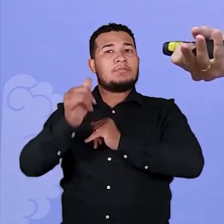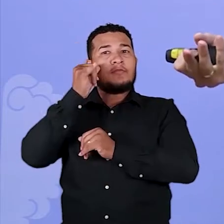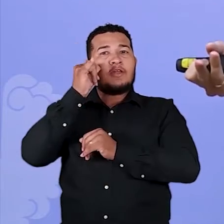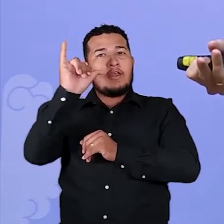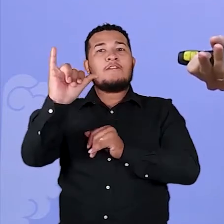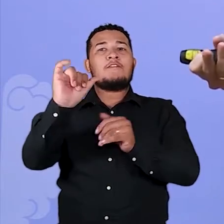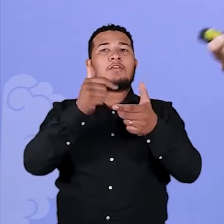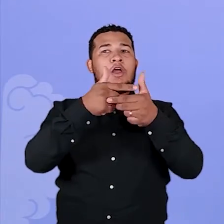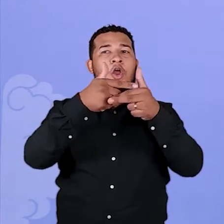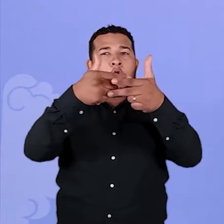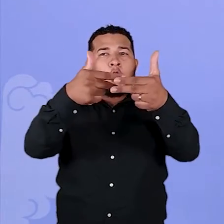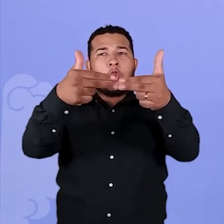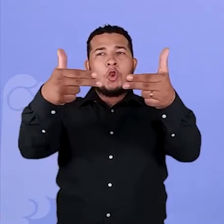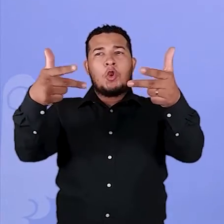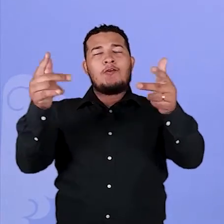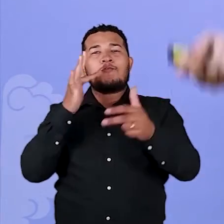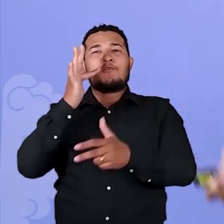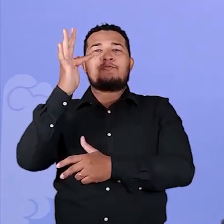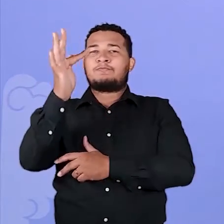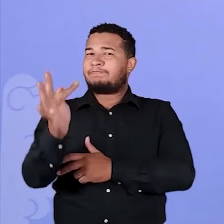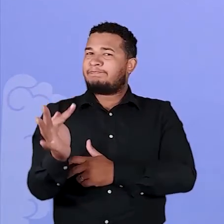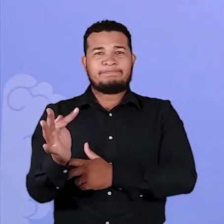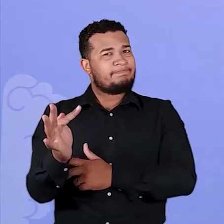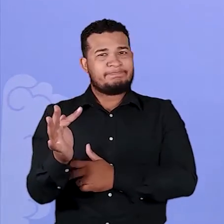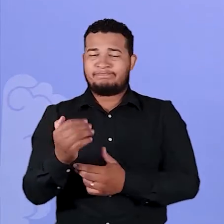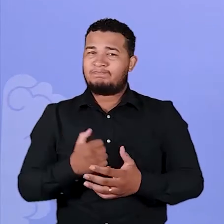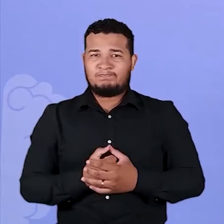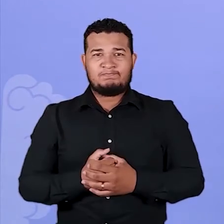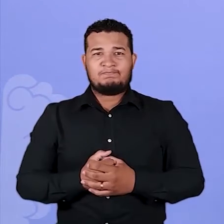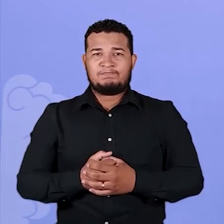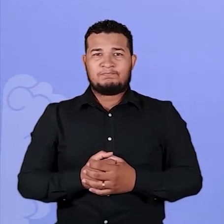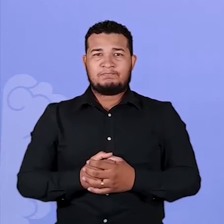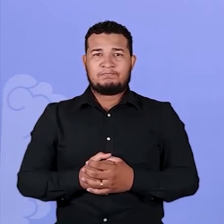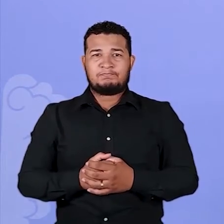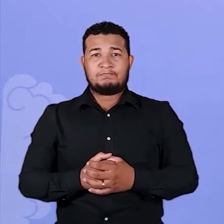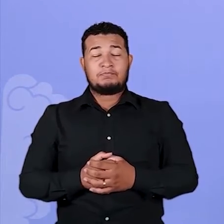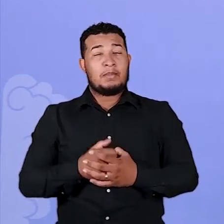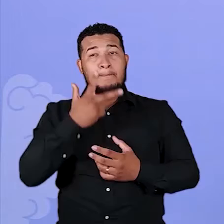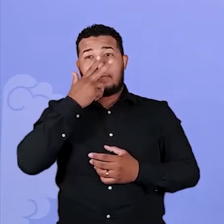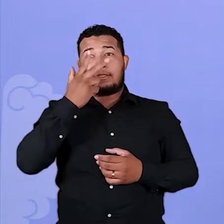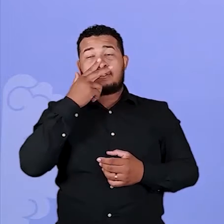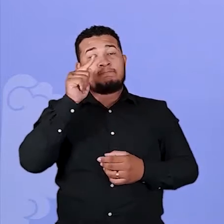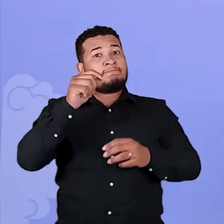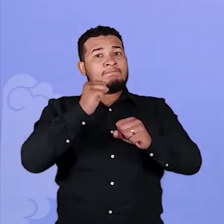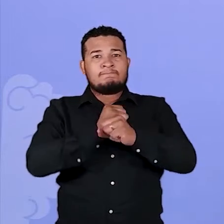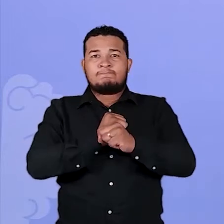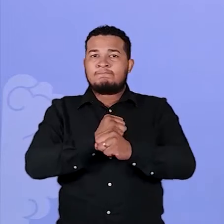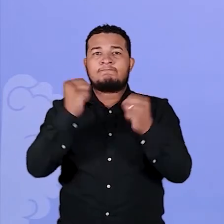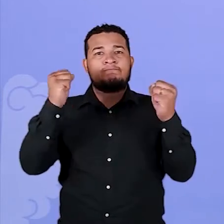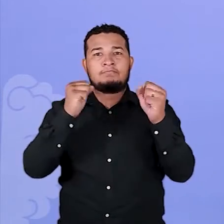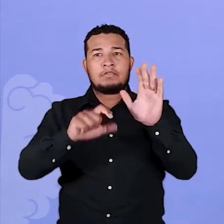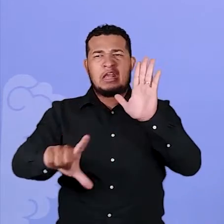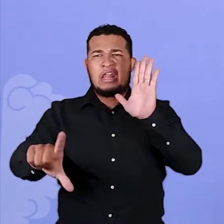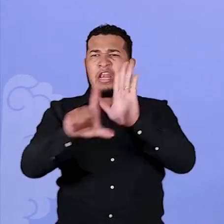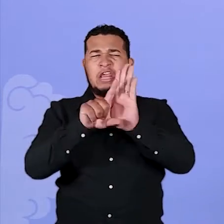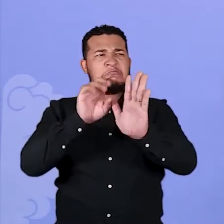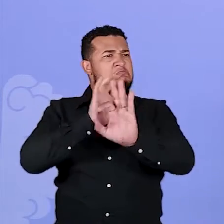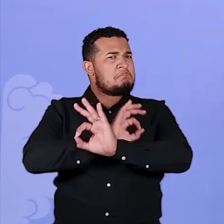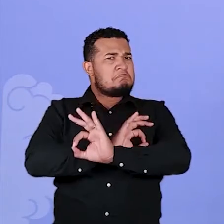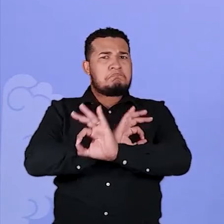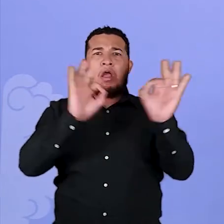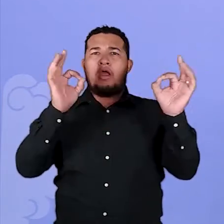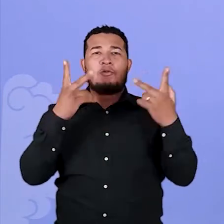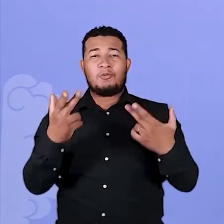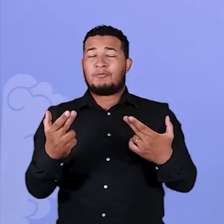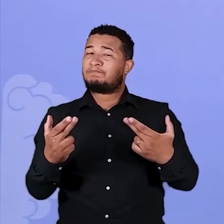consiga abarcar todas as situações que podem acontecer com a gente. É impossível que uma lei seja tão